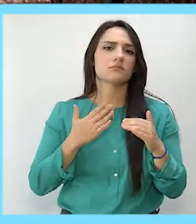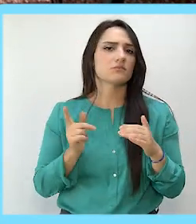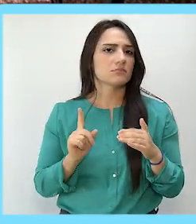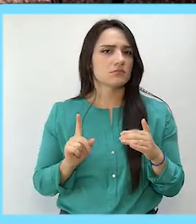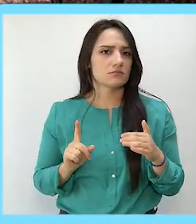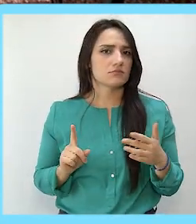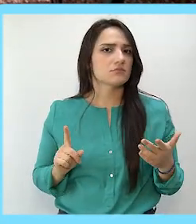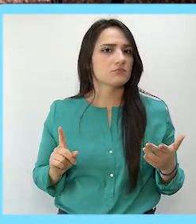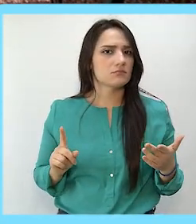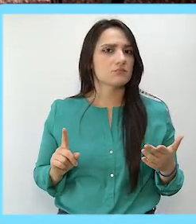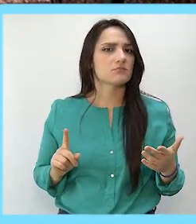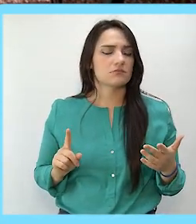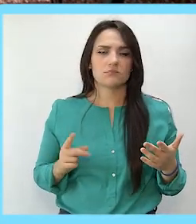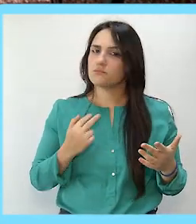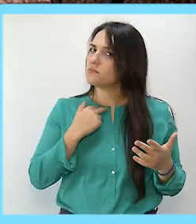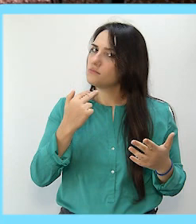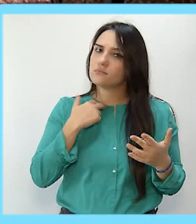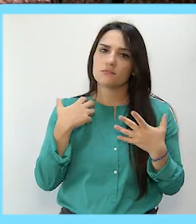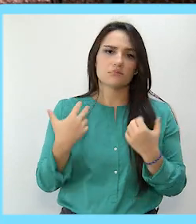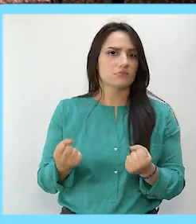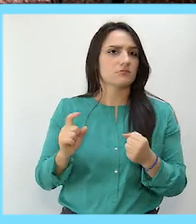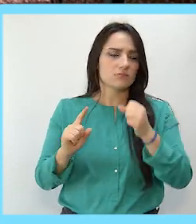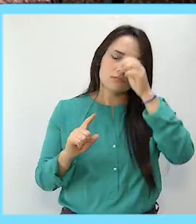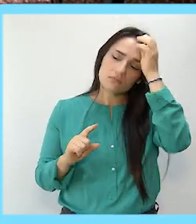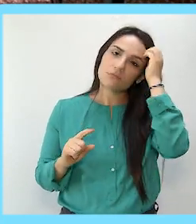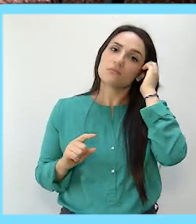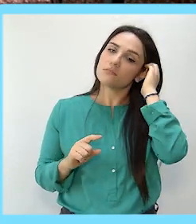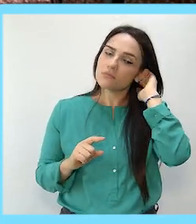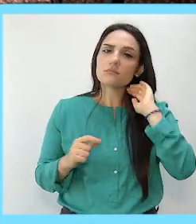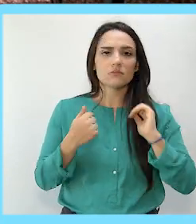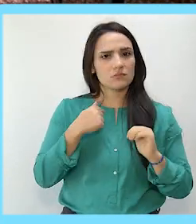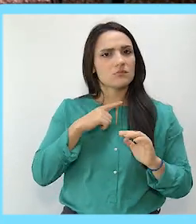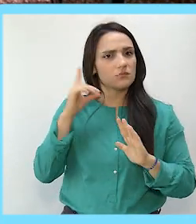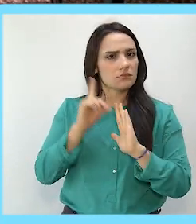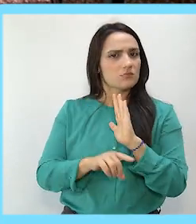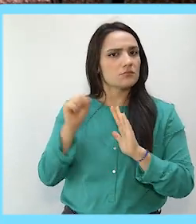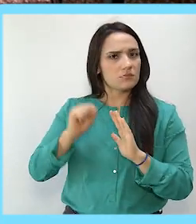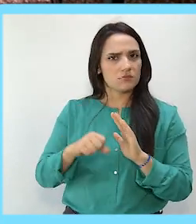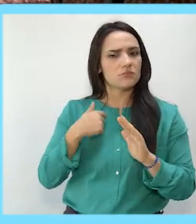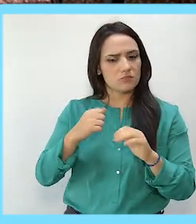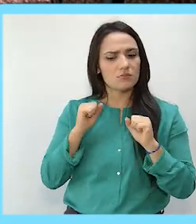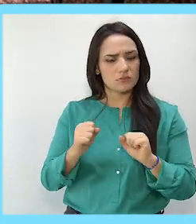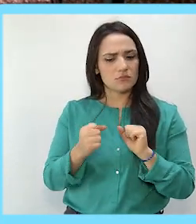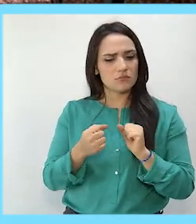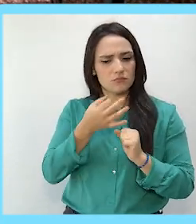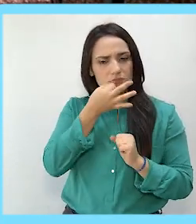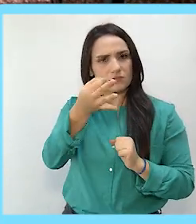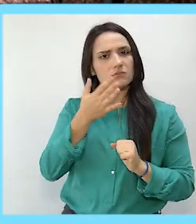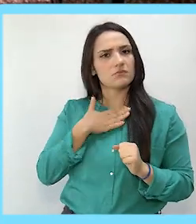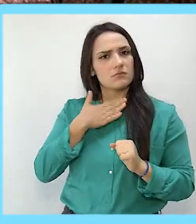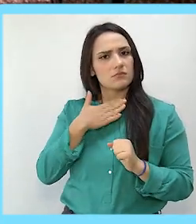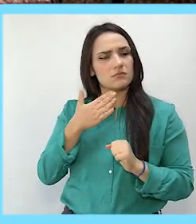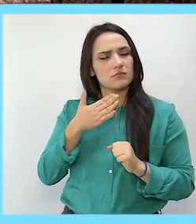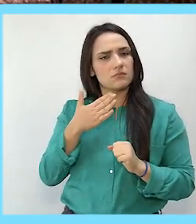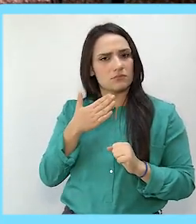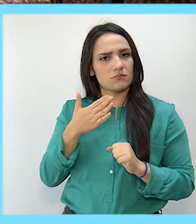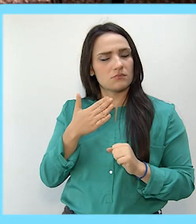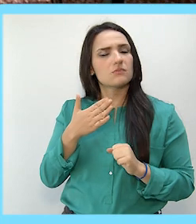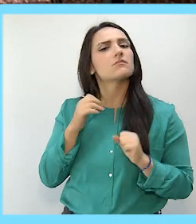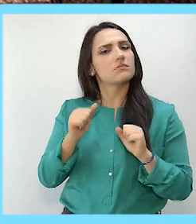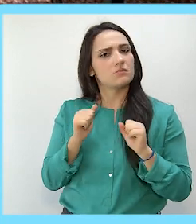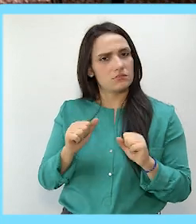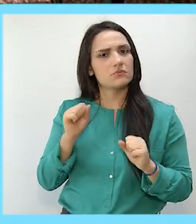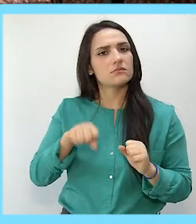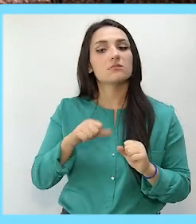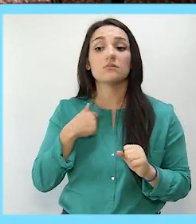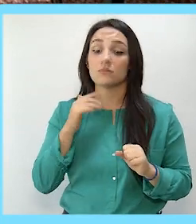admitir que uma situação como essa possa me impedir de fazer alguma coisa ou de expor a minha ideia em razão disso. Então,